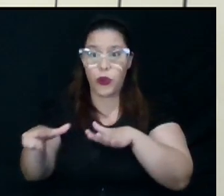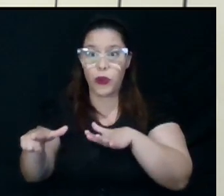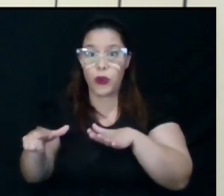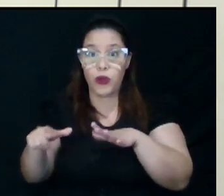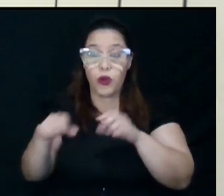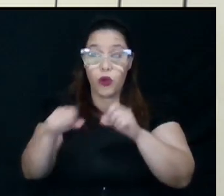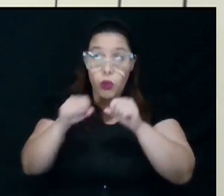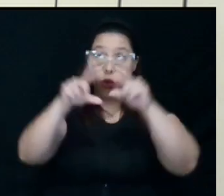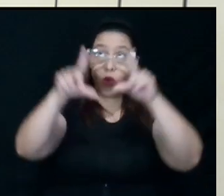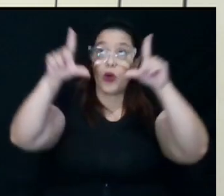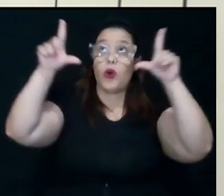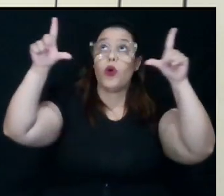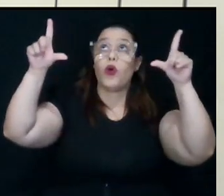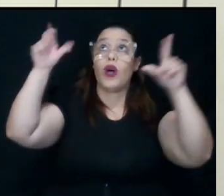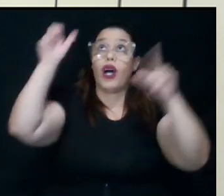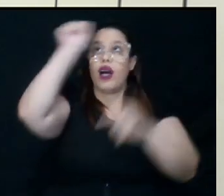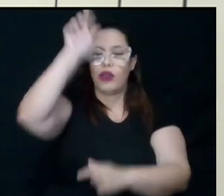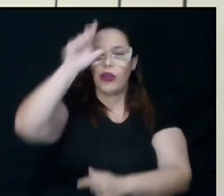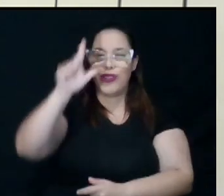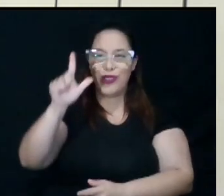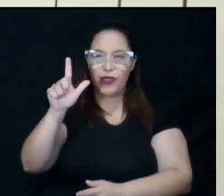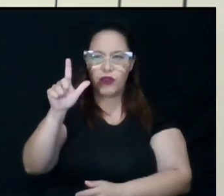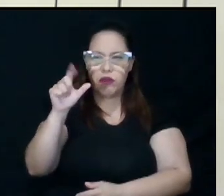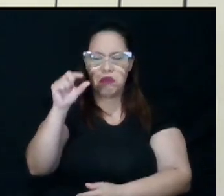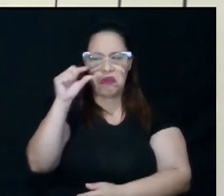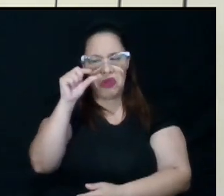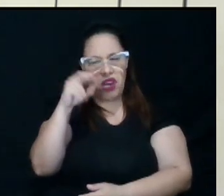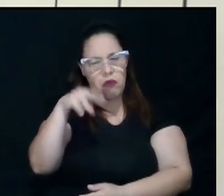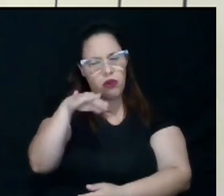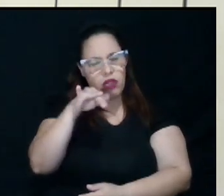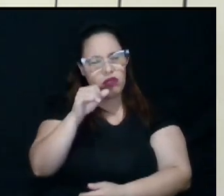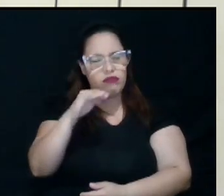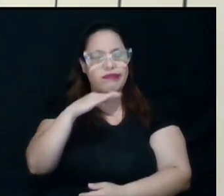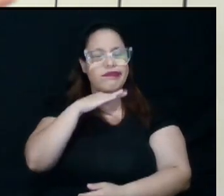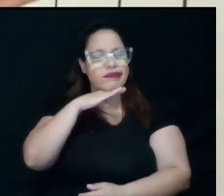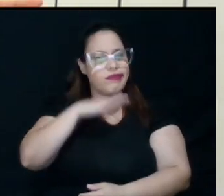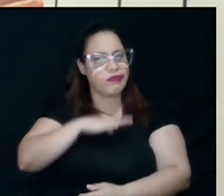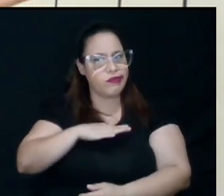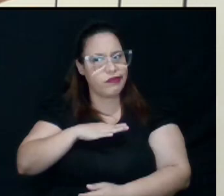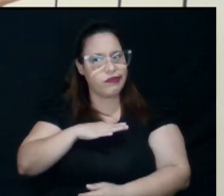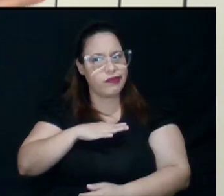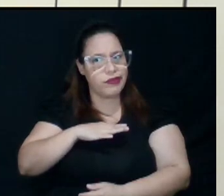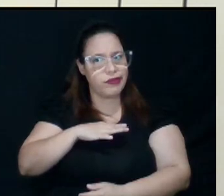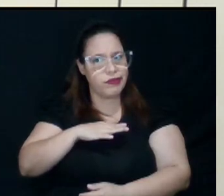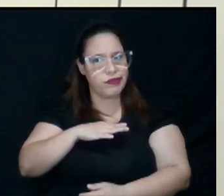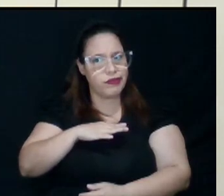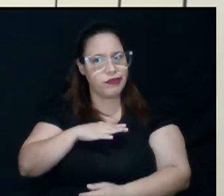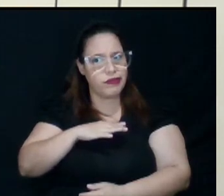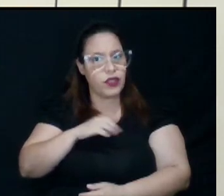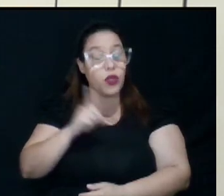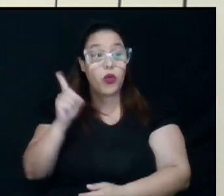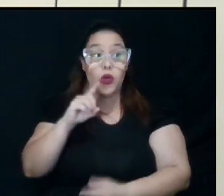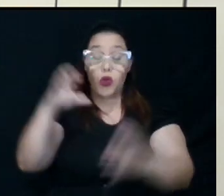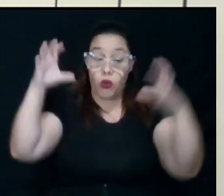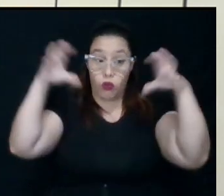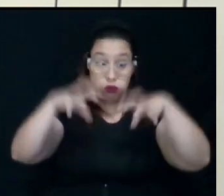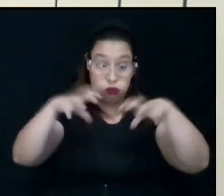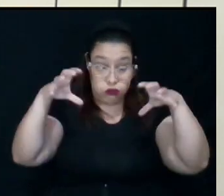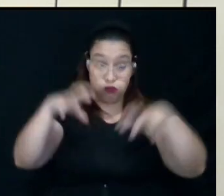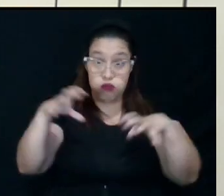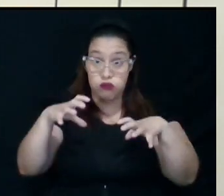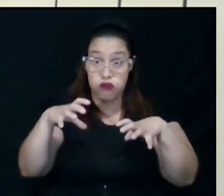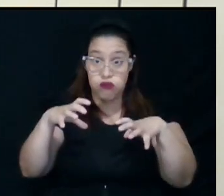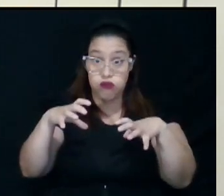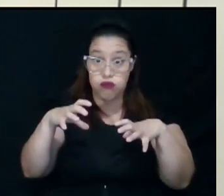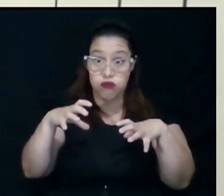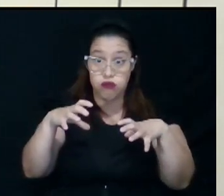céu azul, pouca nebulosidade. À tarde pode aumentar, mas não tem previsão de chuva. Isso por conta de uma massa